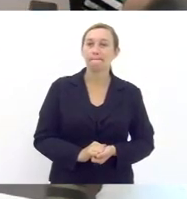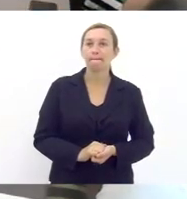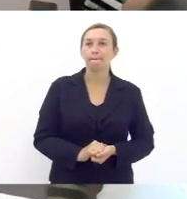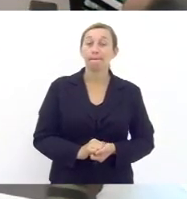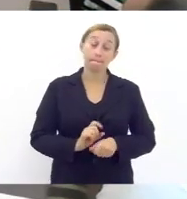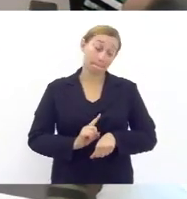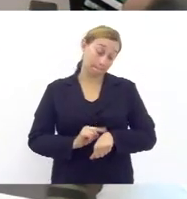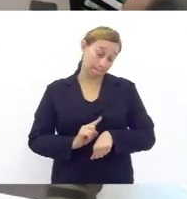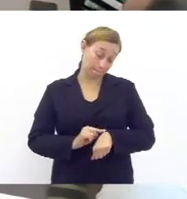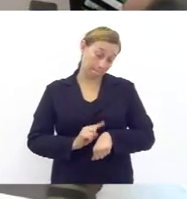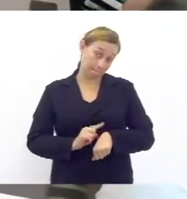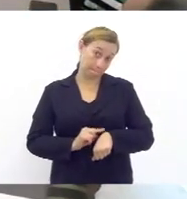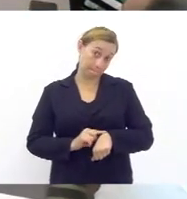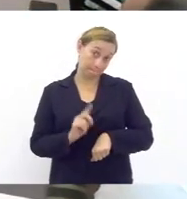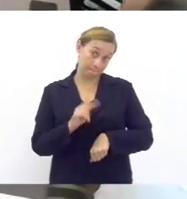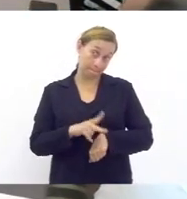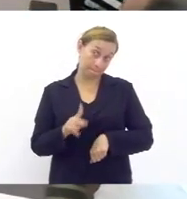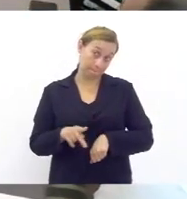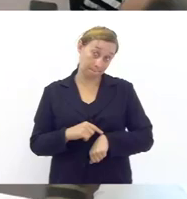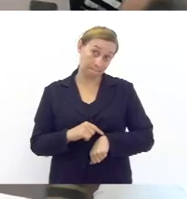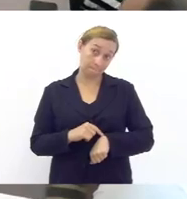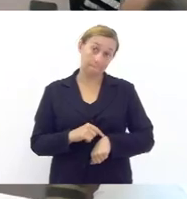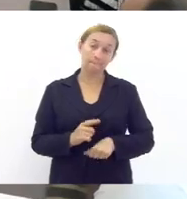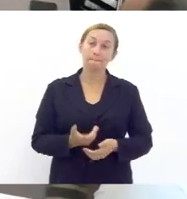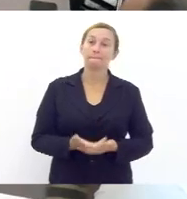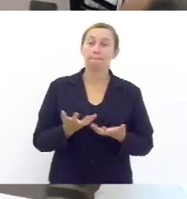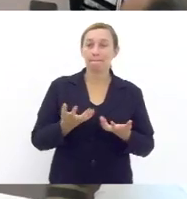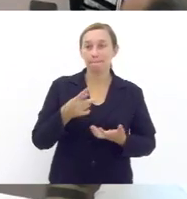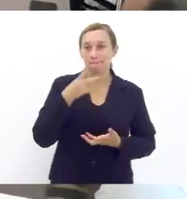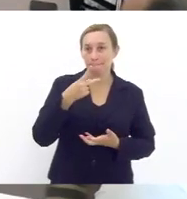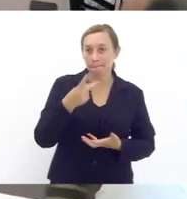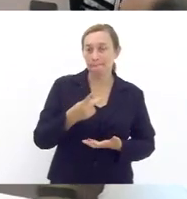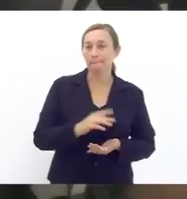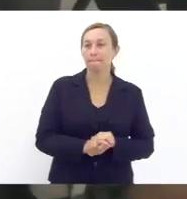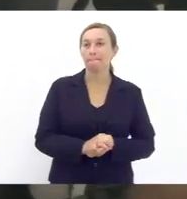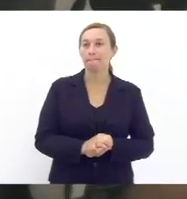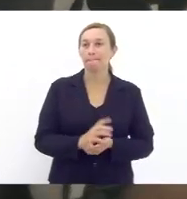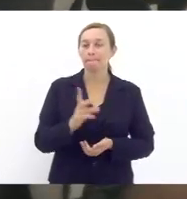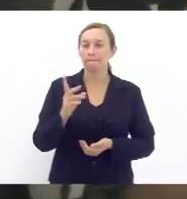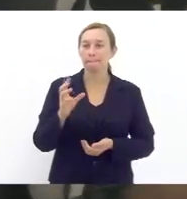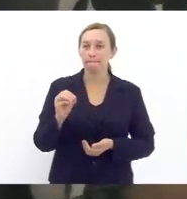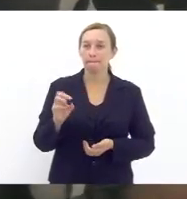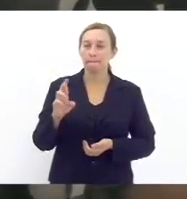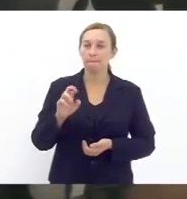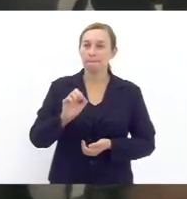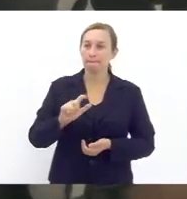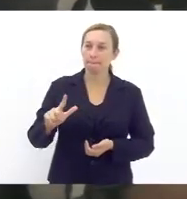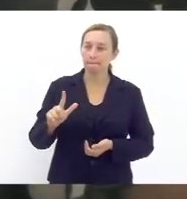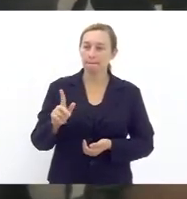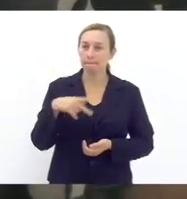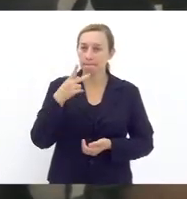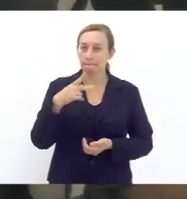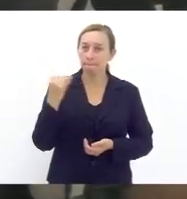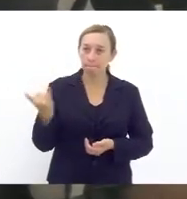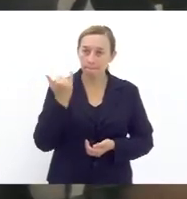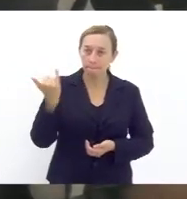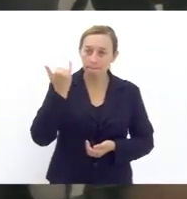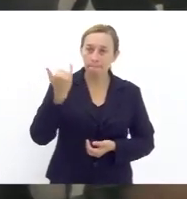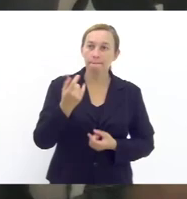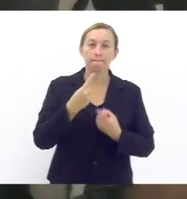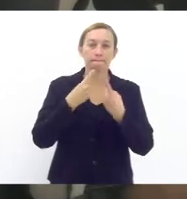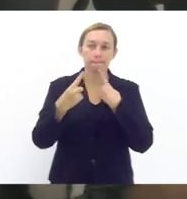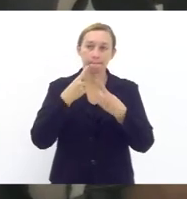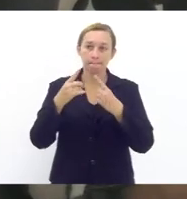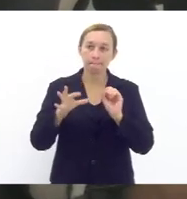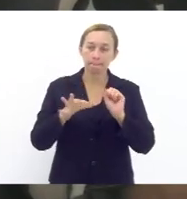Professor José Mário queria enfatizar né O coronel só fala e a importância desse diálogo